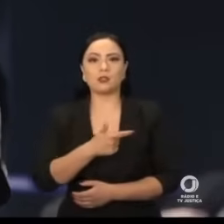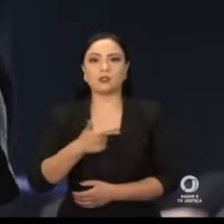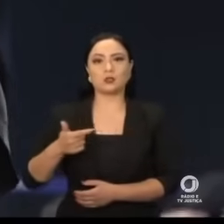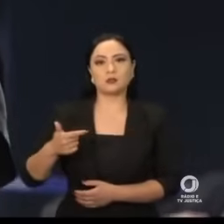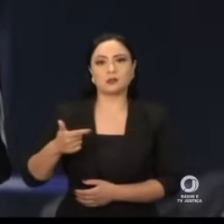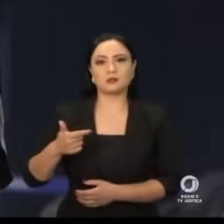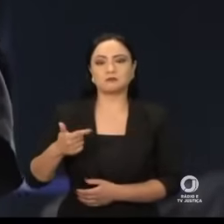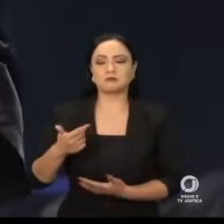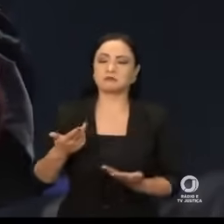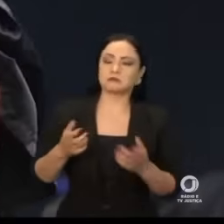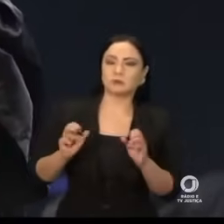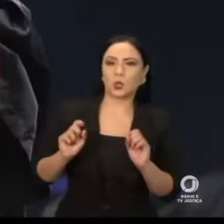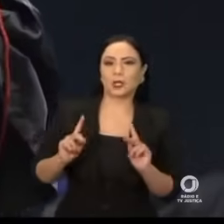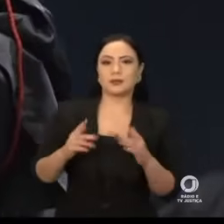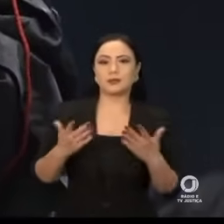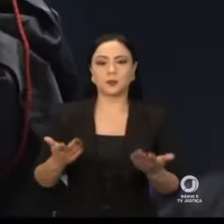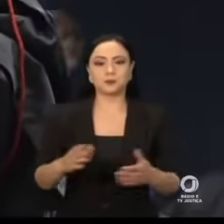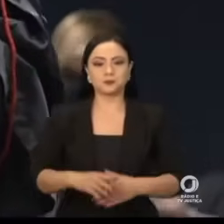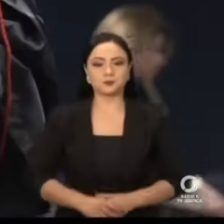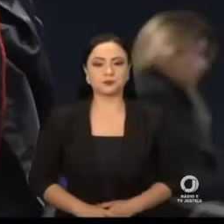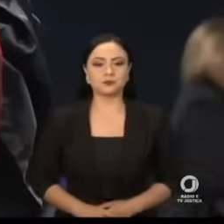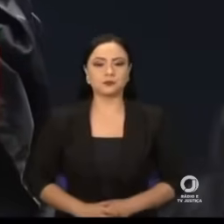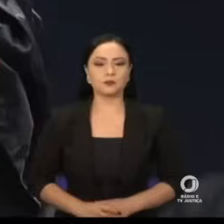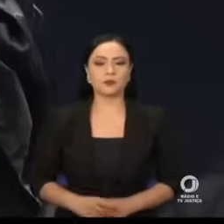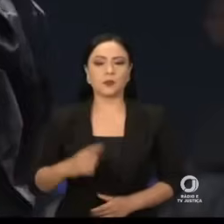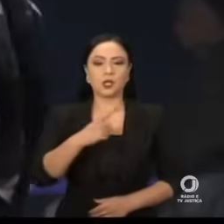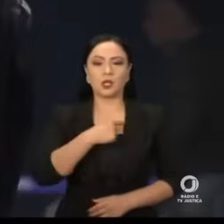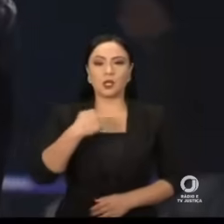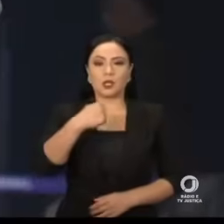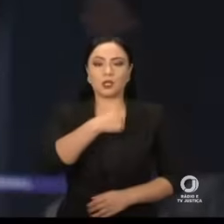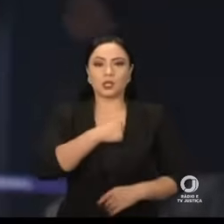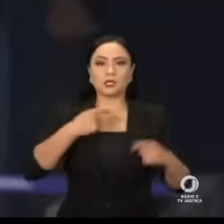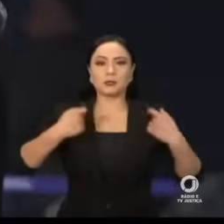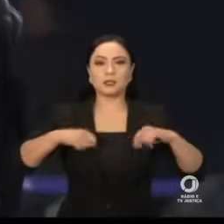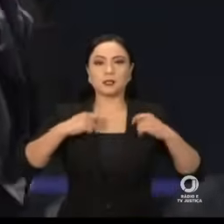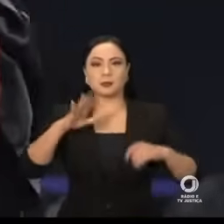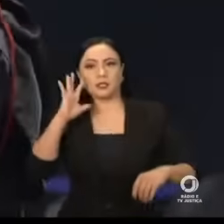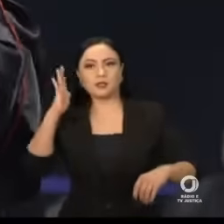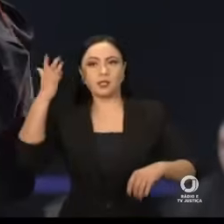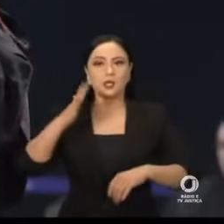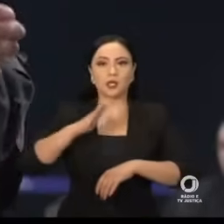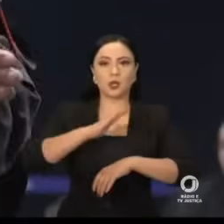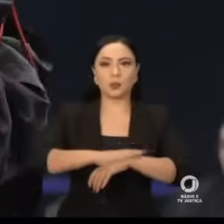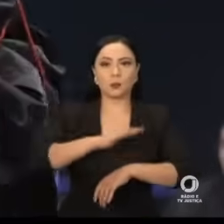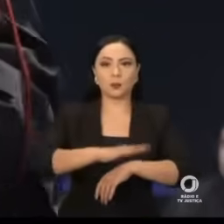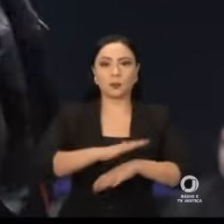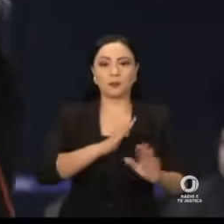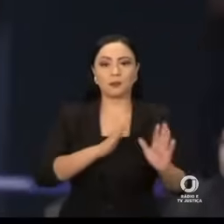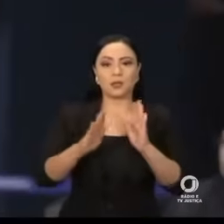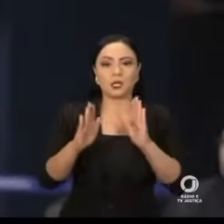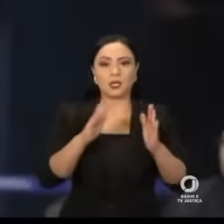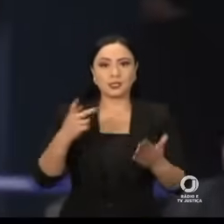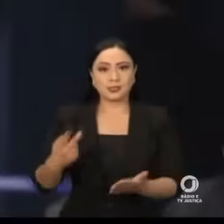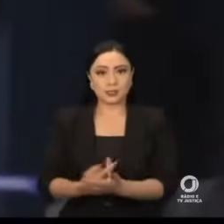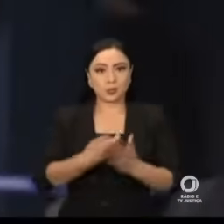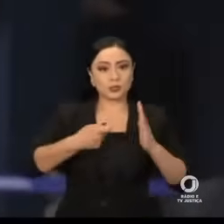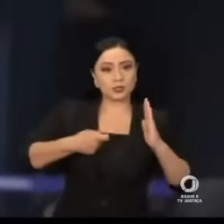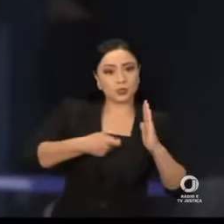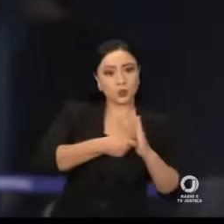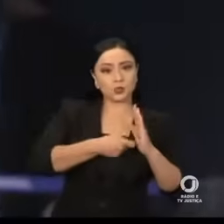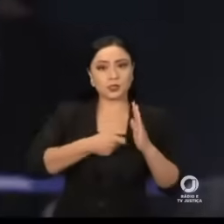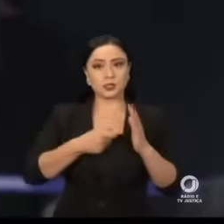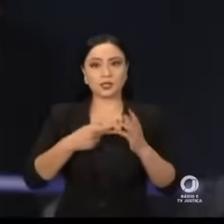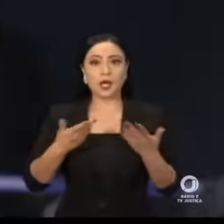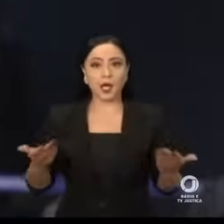Bom, então, nós precisamos definir em algum momento, já que isso aconteceu na denúncia e agora acontece nas alegações